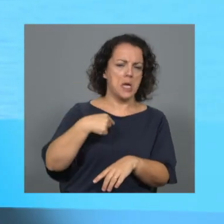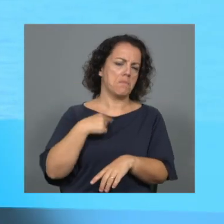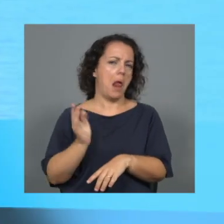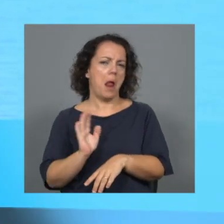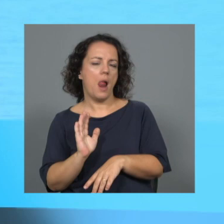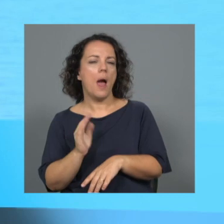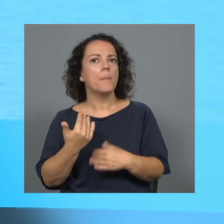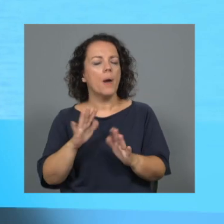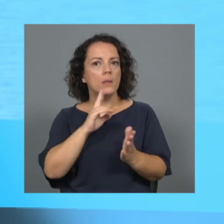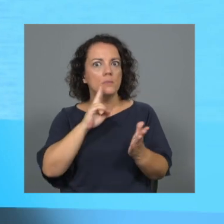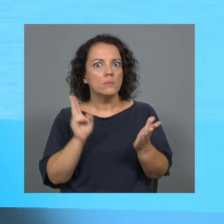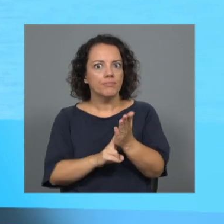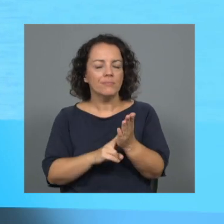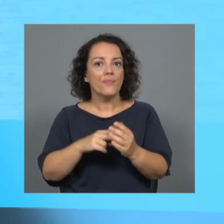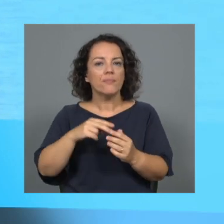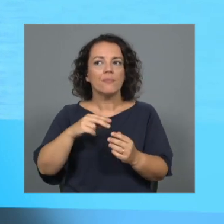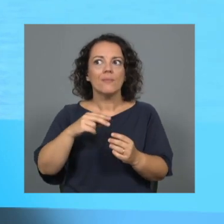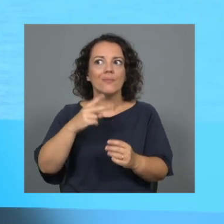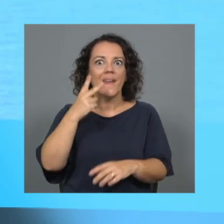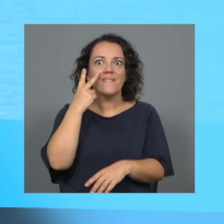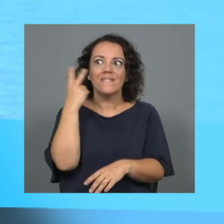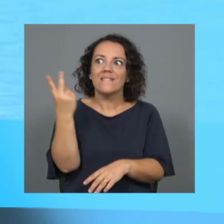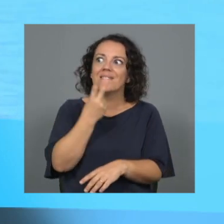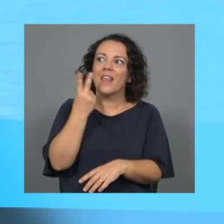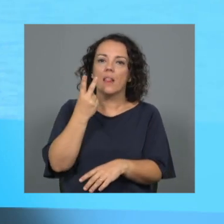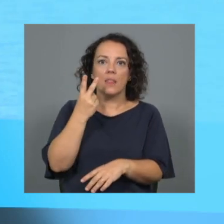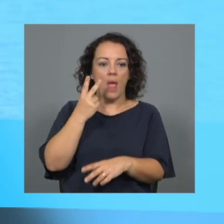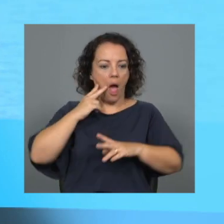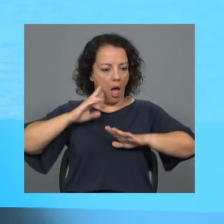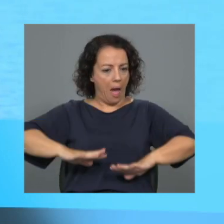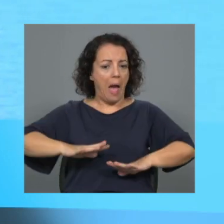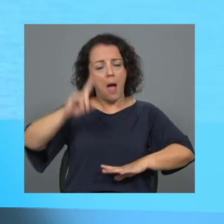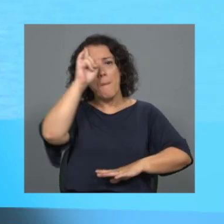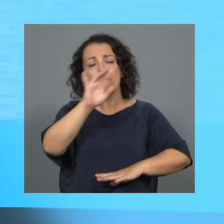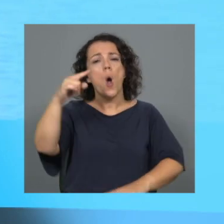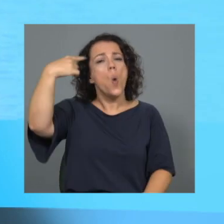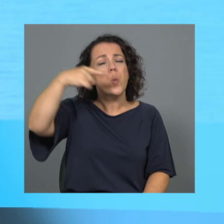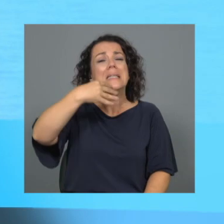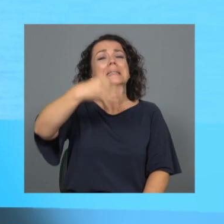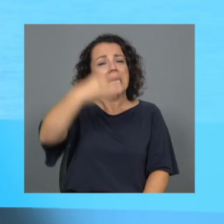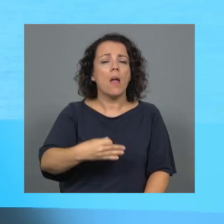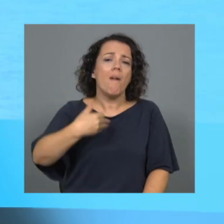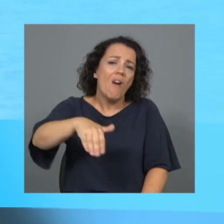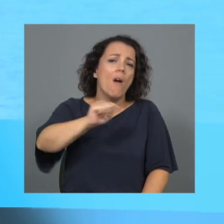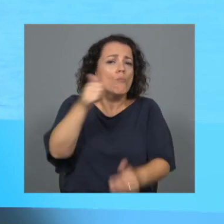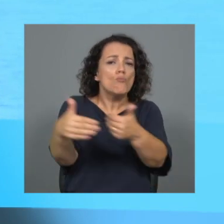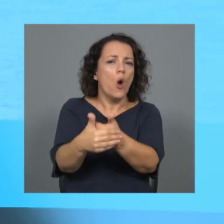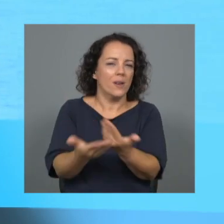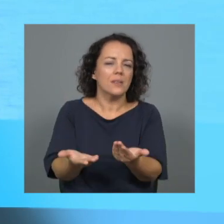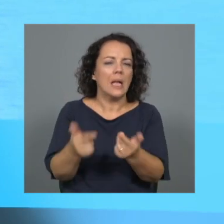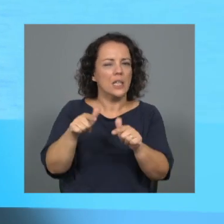que é aquilo que de mais certo temos no nosso horizonte. É importante fazer este trabalho de aceitação,